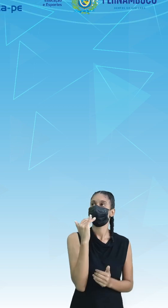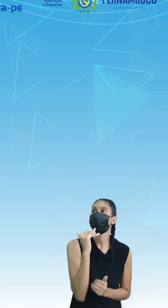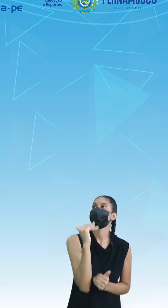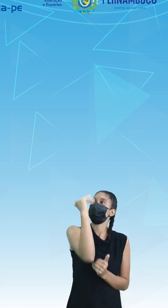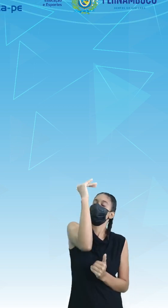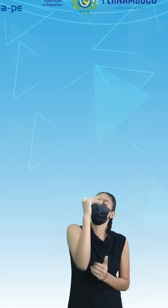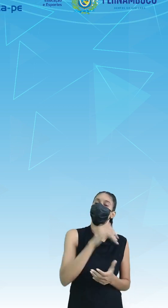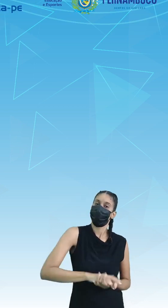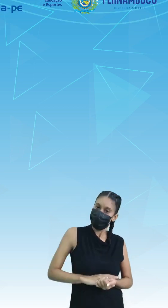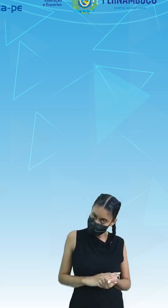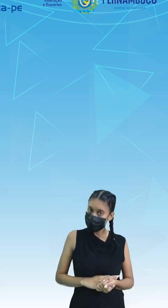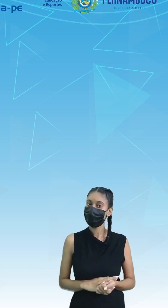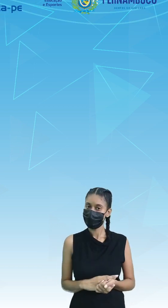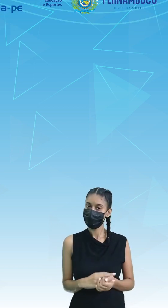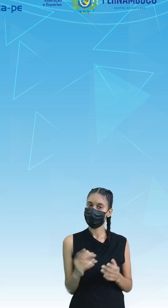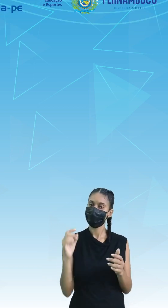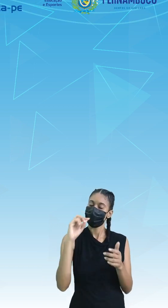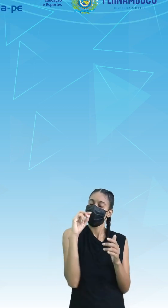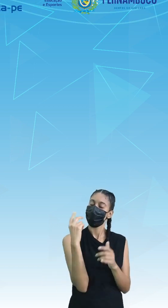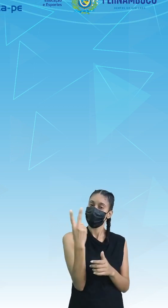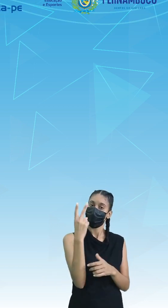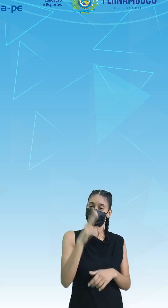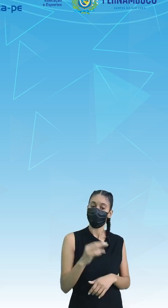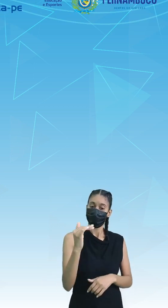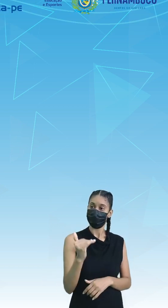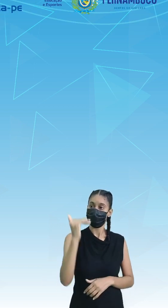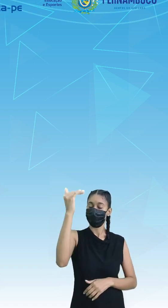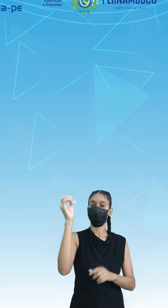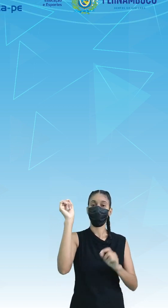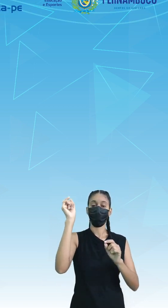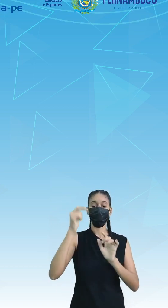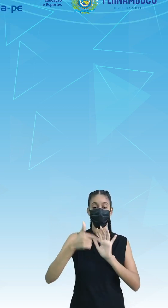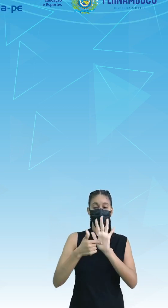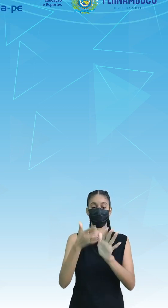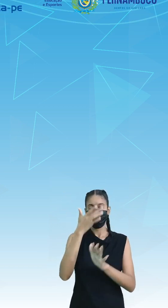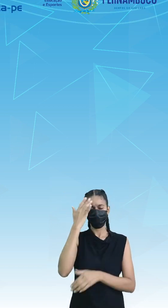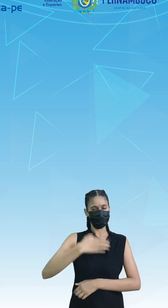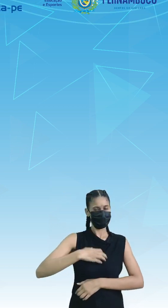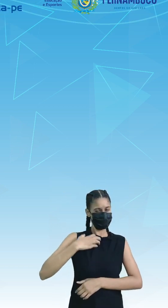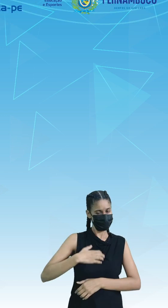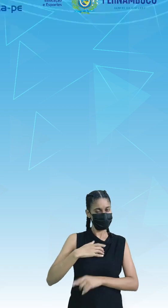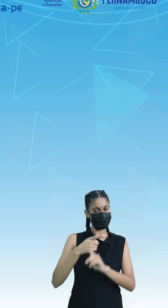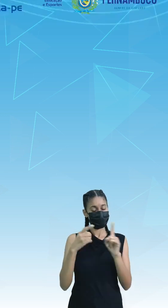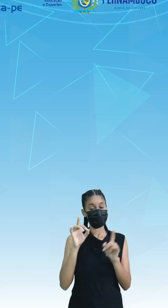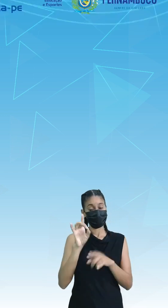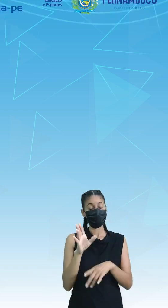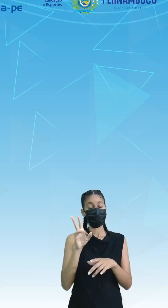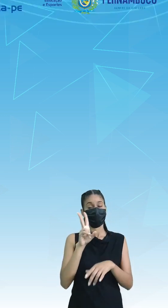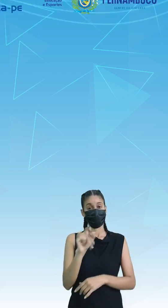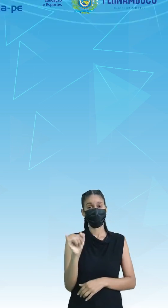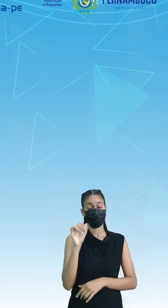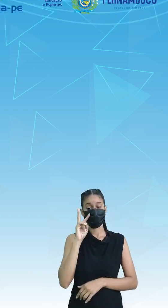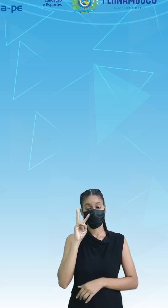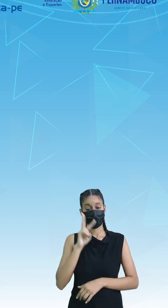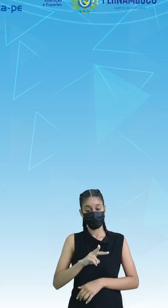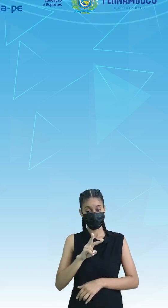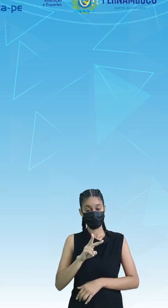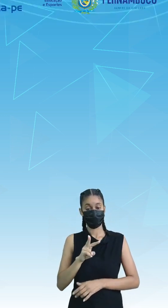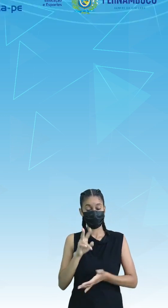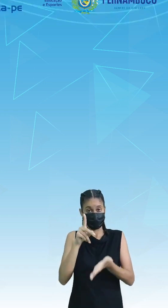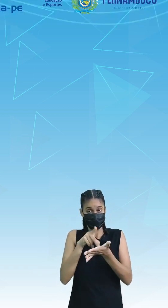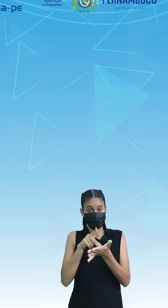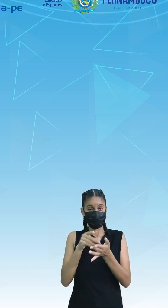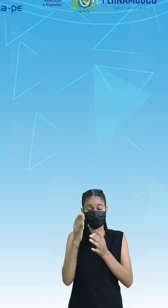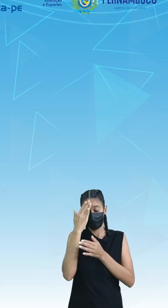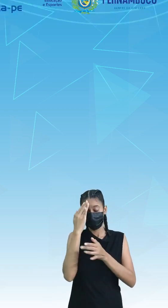vezes esse alto aí, mostrando que a pessoa está chateada. Mas só quem vai determinar isso é o